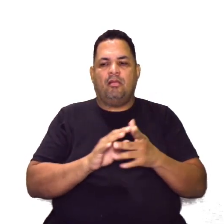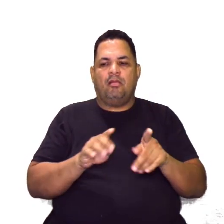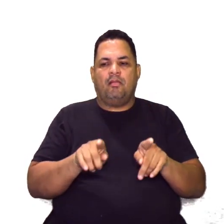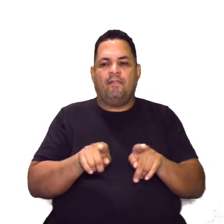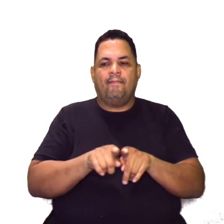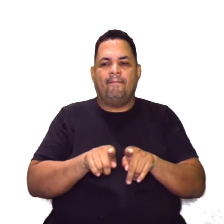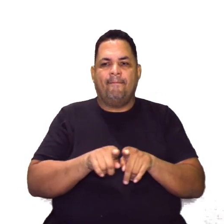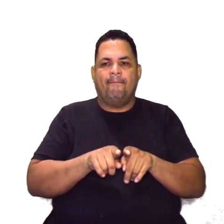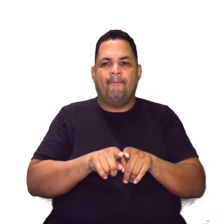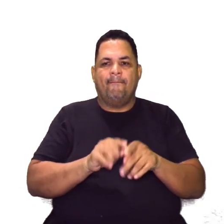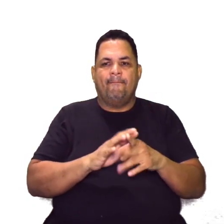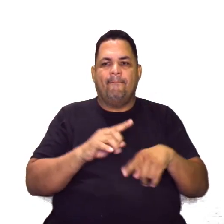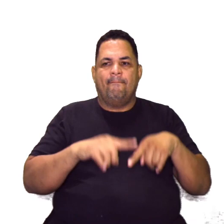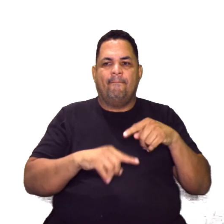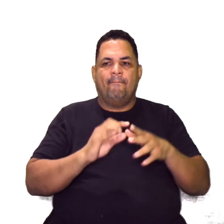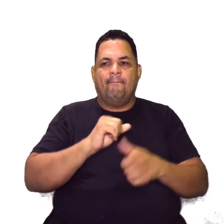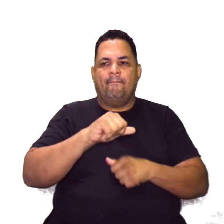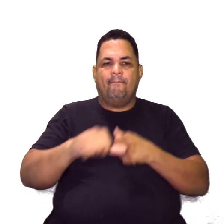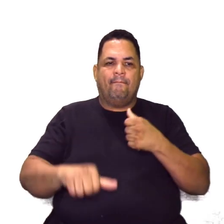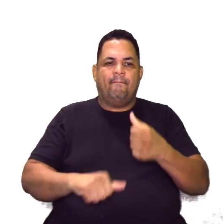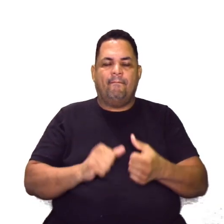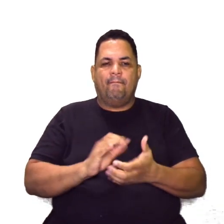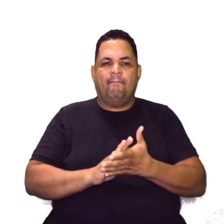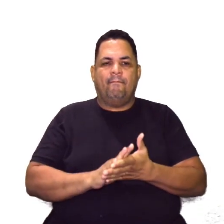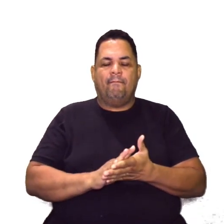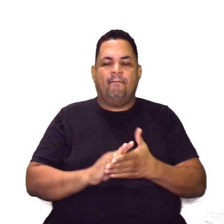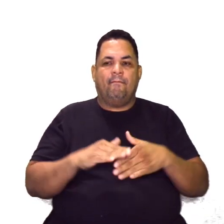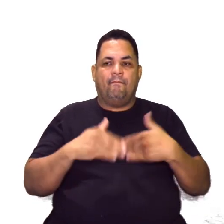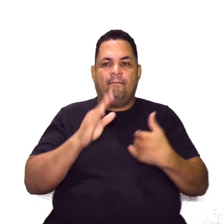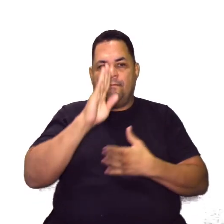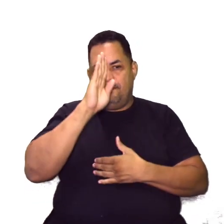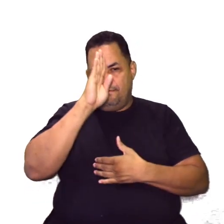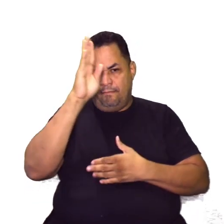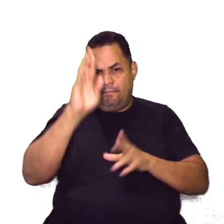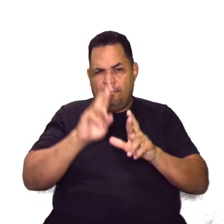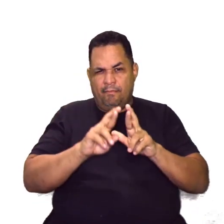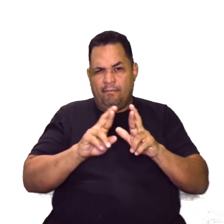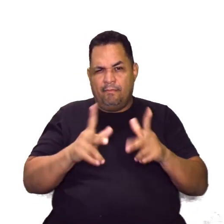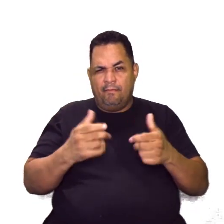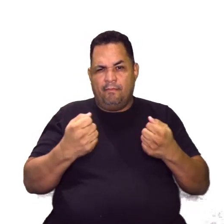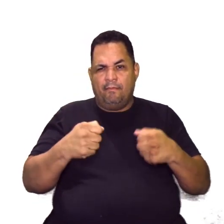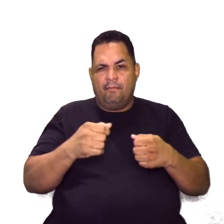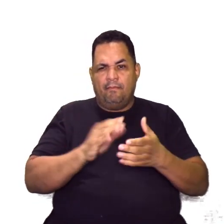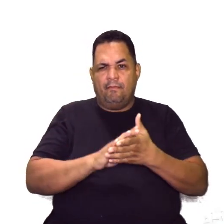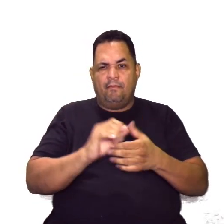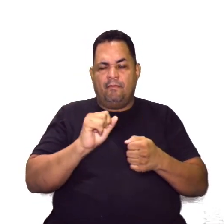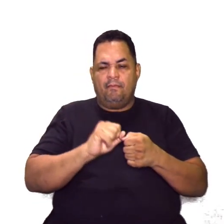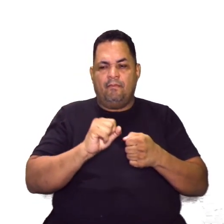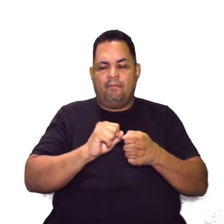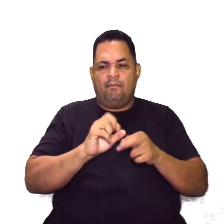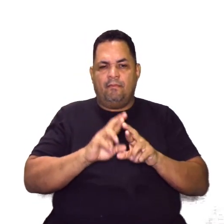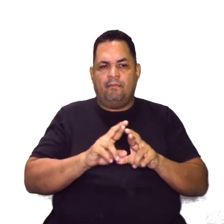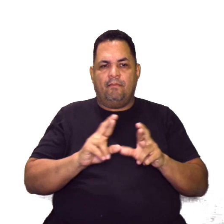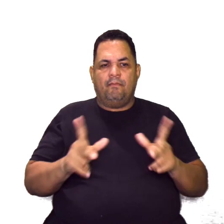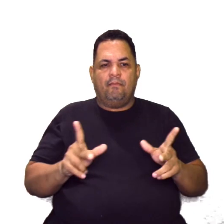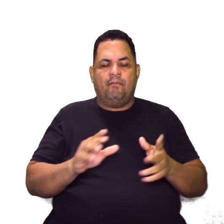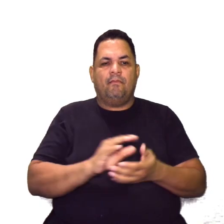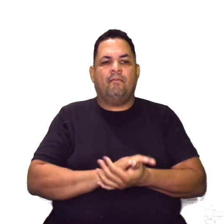representativos e elementos de transição. A principal diferença que permite fazer essa